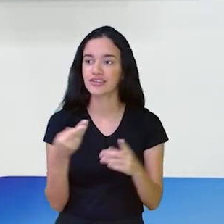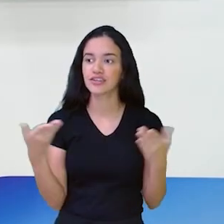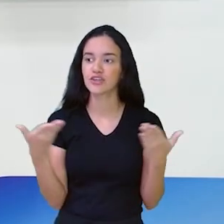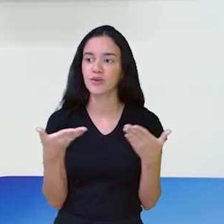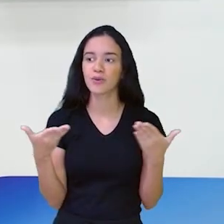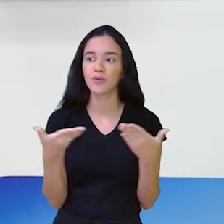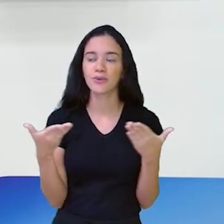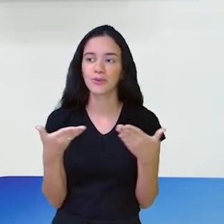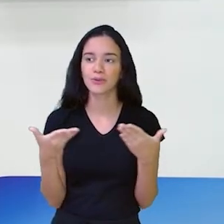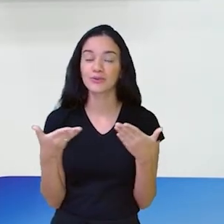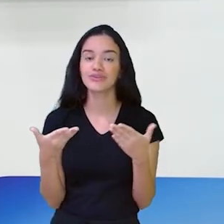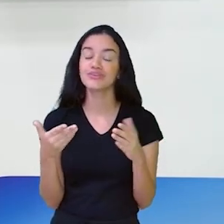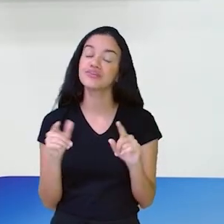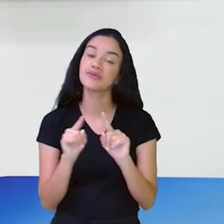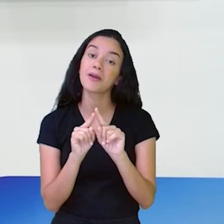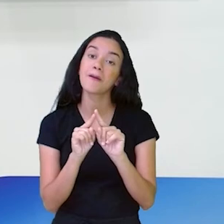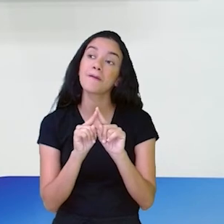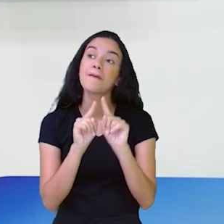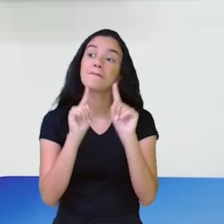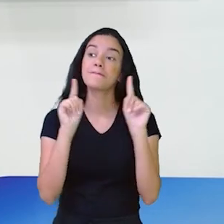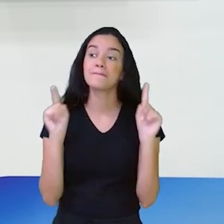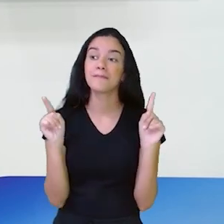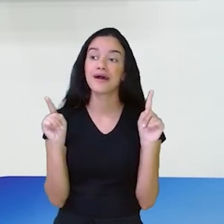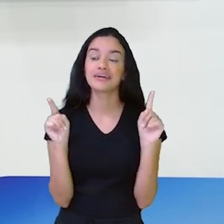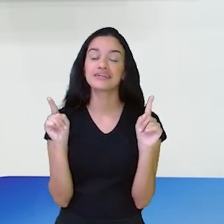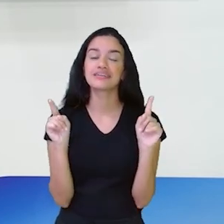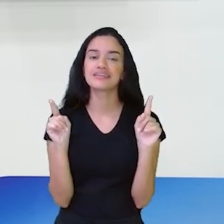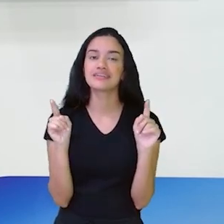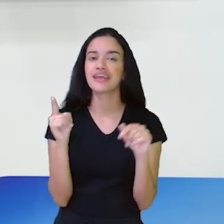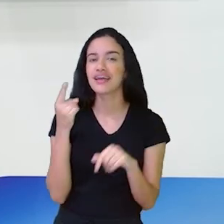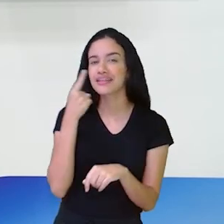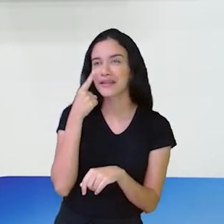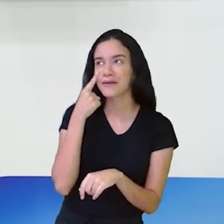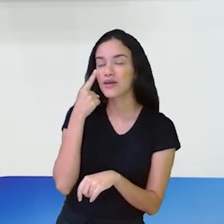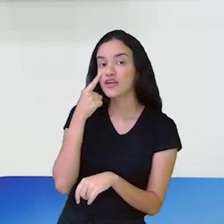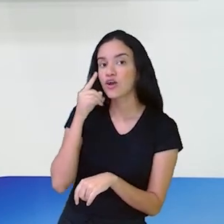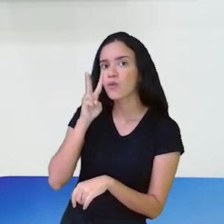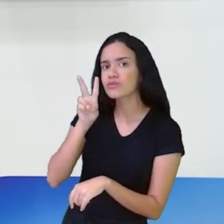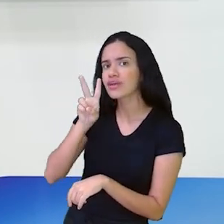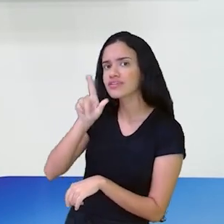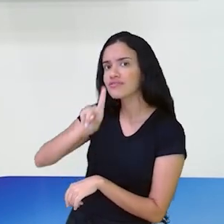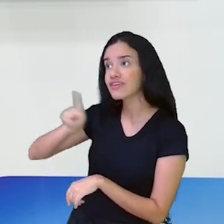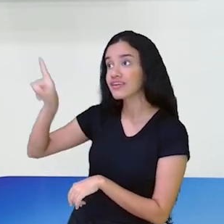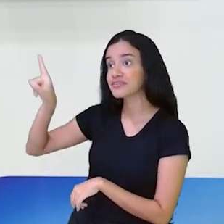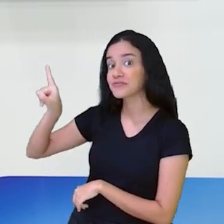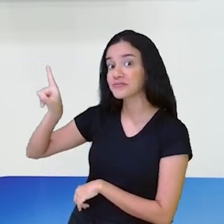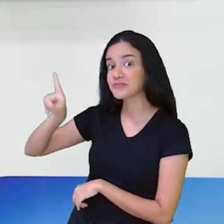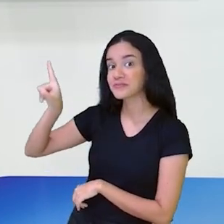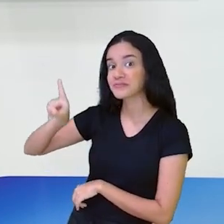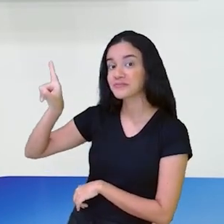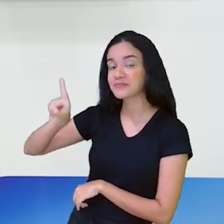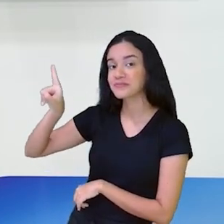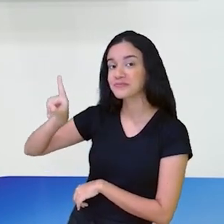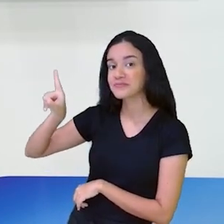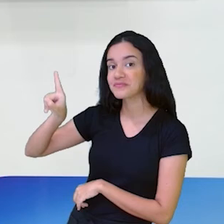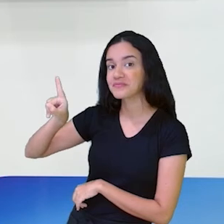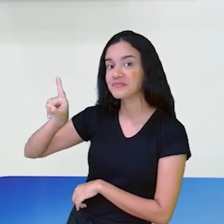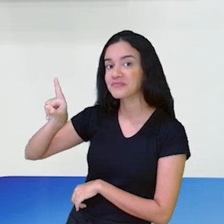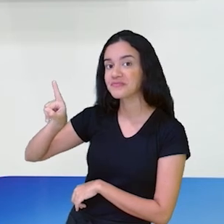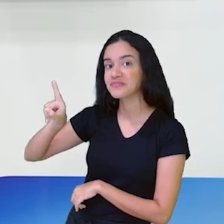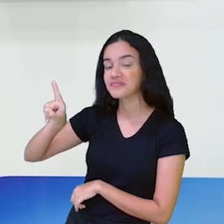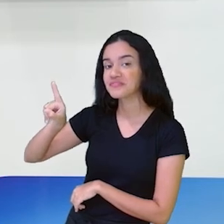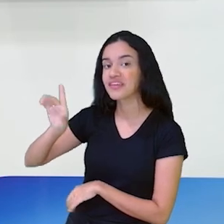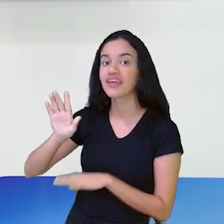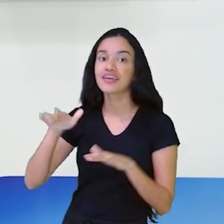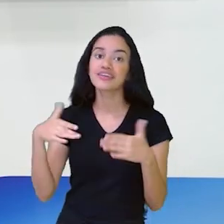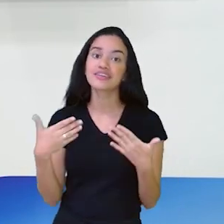né? Mas dá pra ver direitinho aí? Dá pra focar? Então, essa